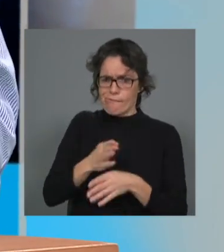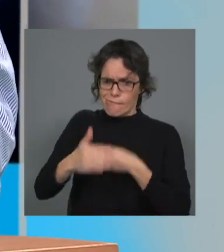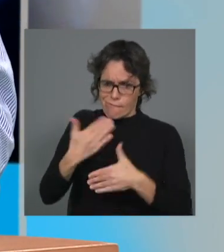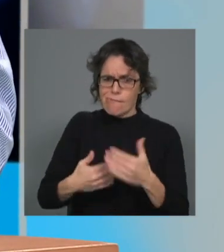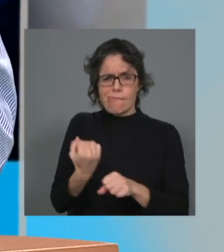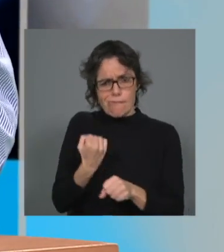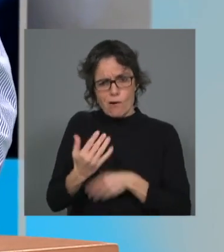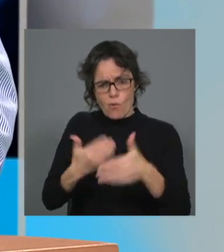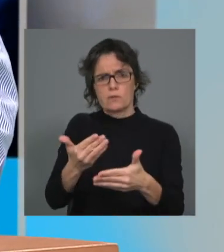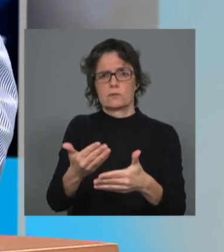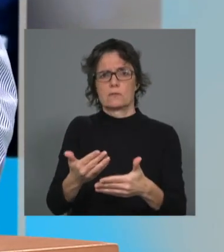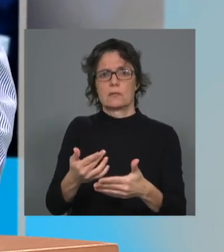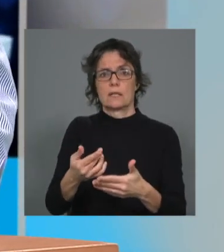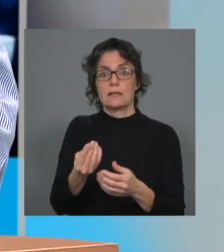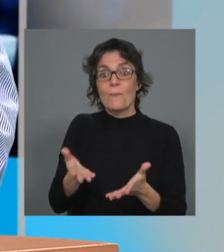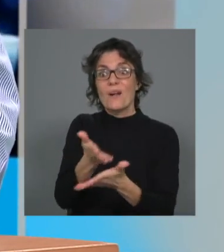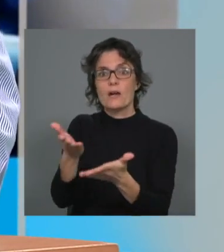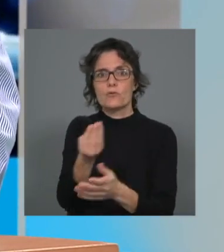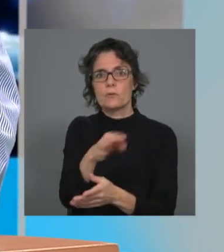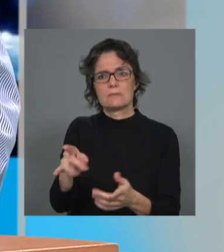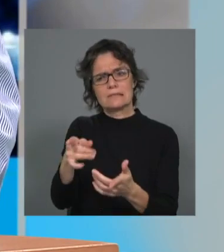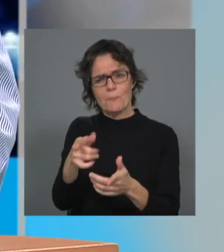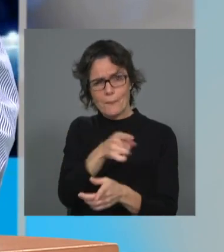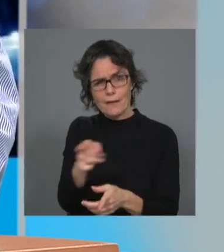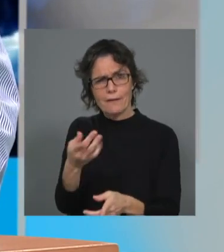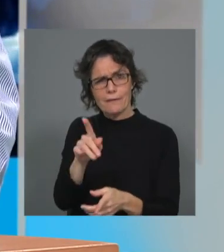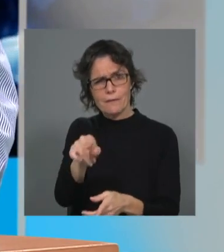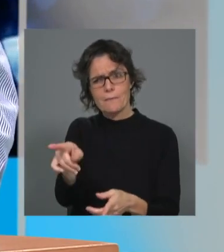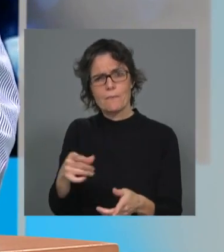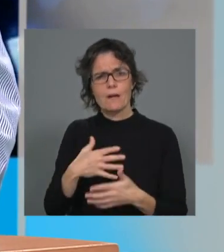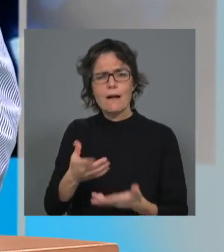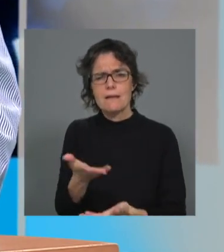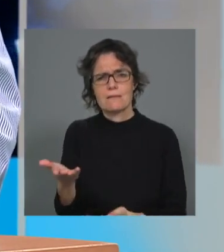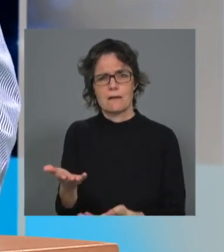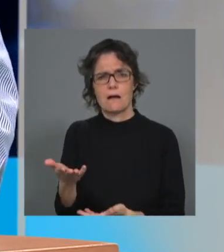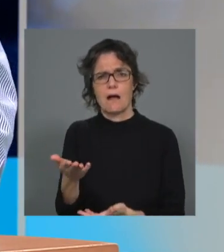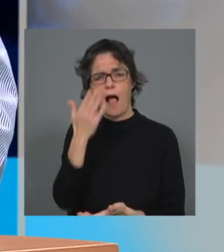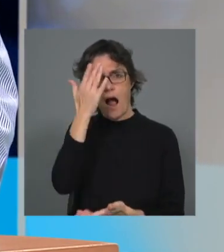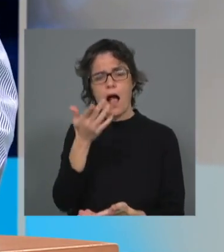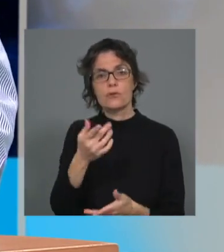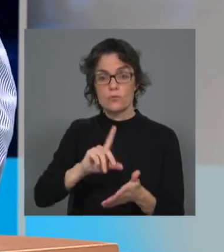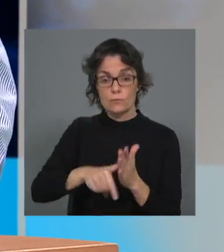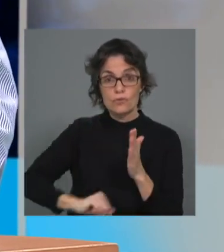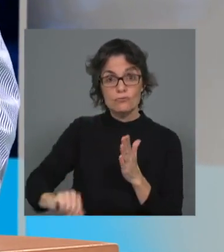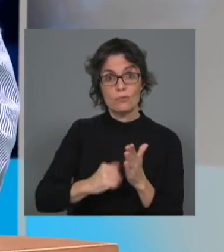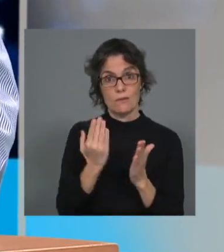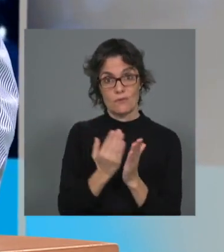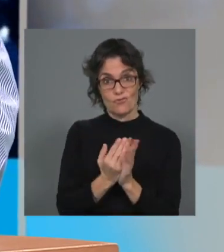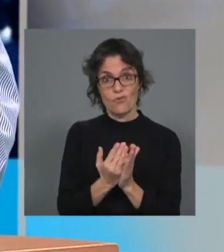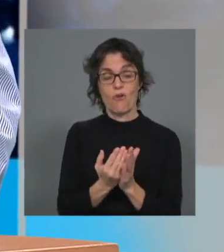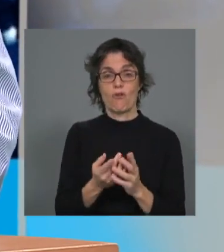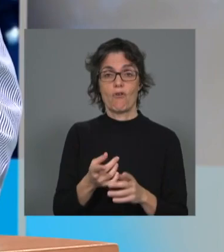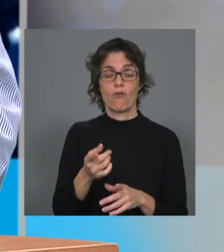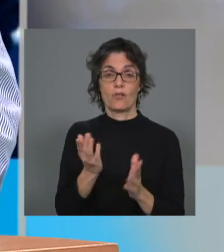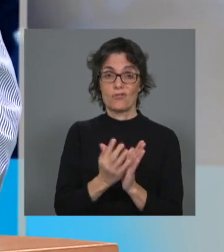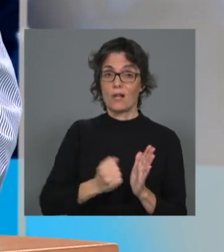esse cansaço dos próprios miúdos. Eu acho que o facto do ideário das nossas escolas, o nosso projeto, que é o das escolas católicas,